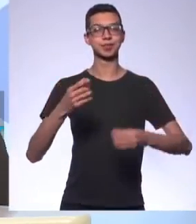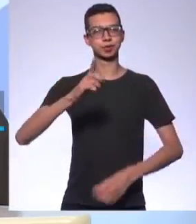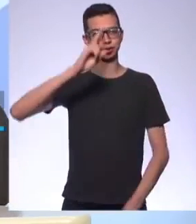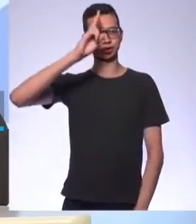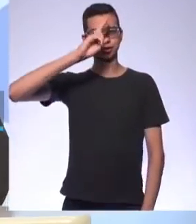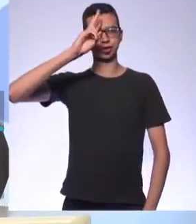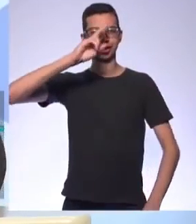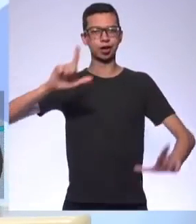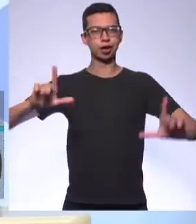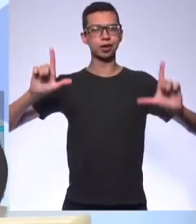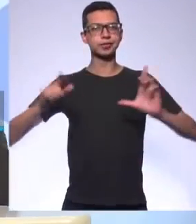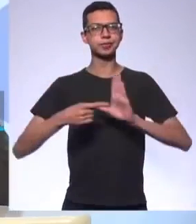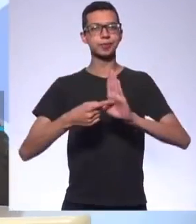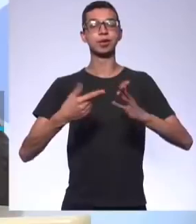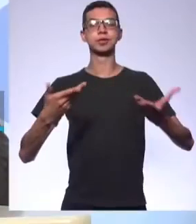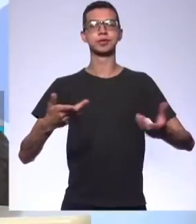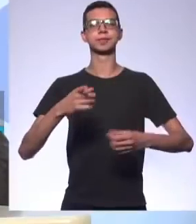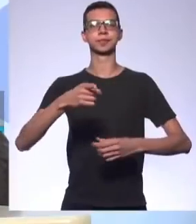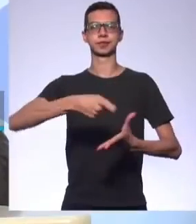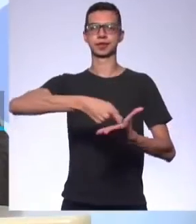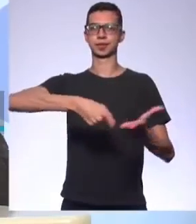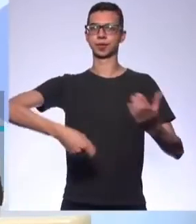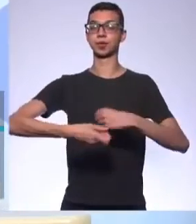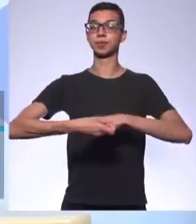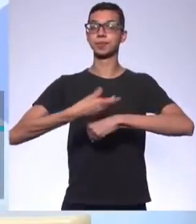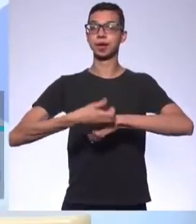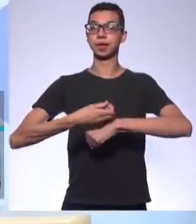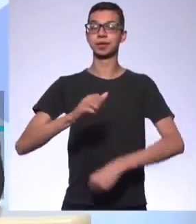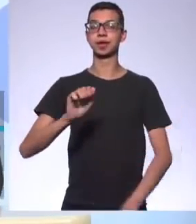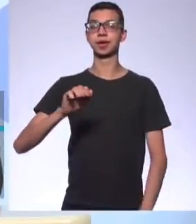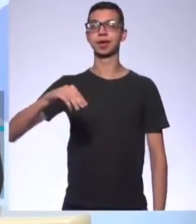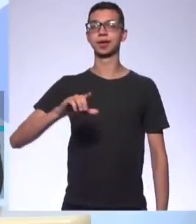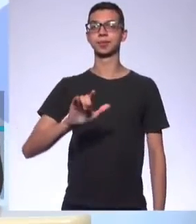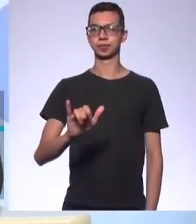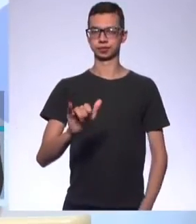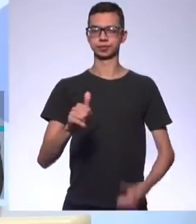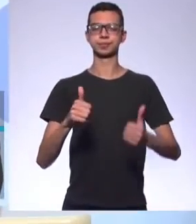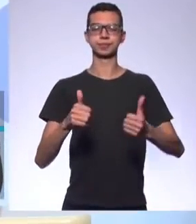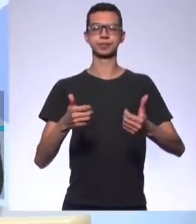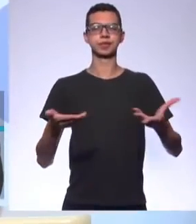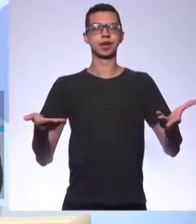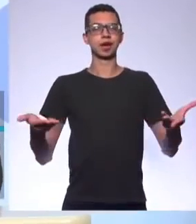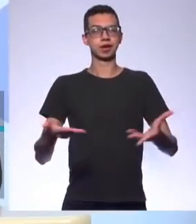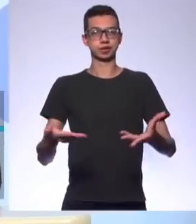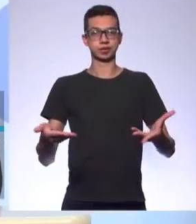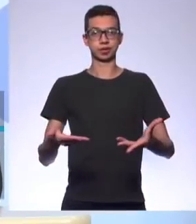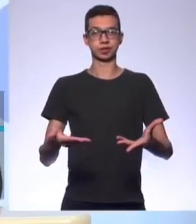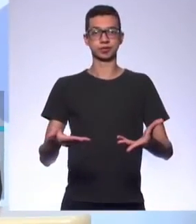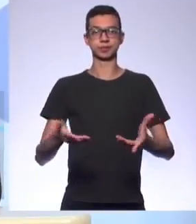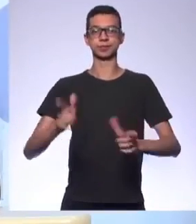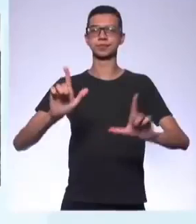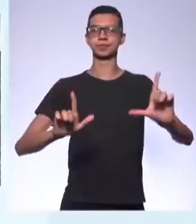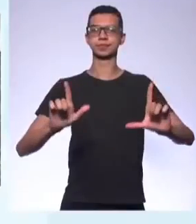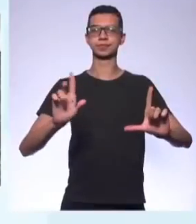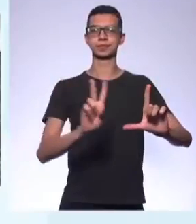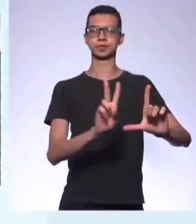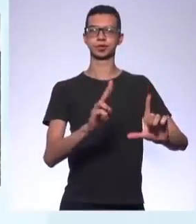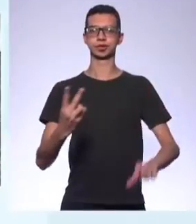historiadora. Então, nos mande seus trabalhos, Amelie. Vamos então para a próxima tela.